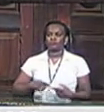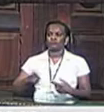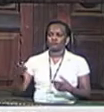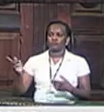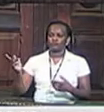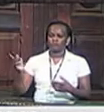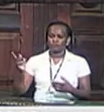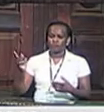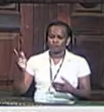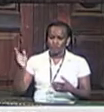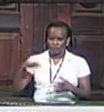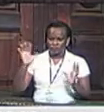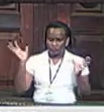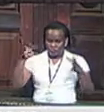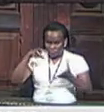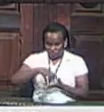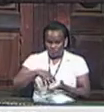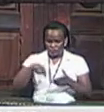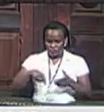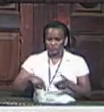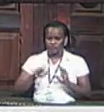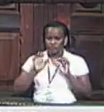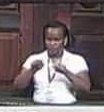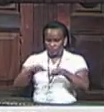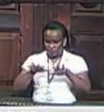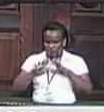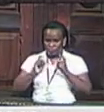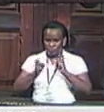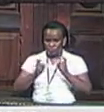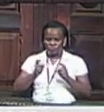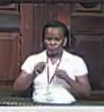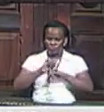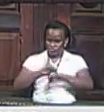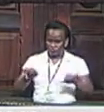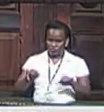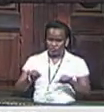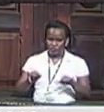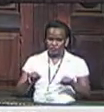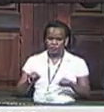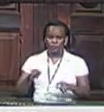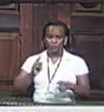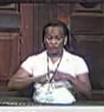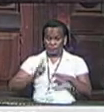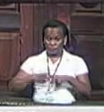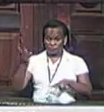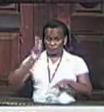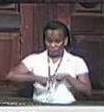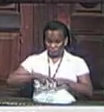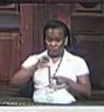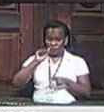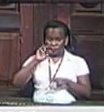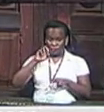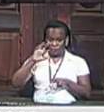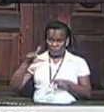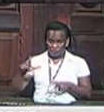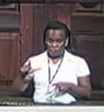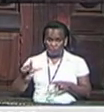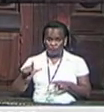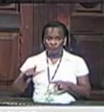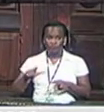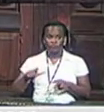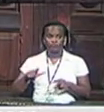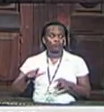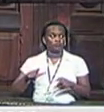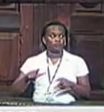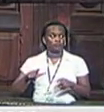trazendo para o centro desse plenário essa notícia. Porque a prisão do Sérgio Cabral,